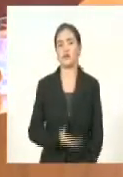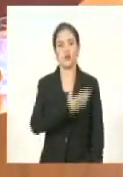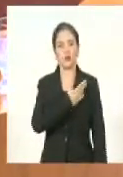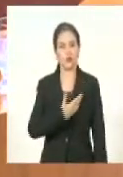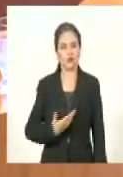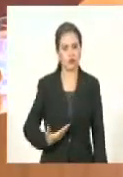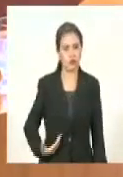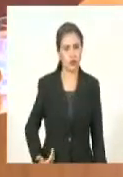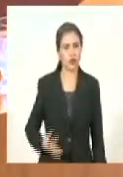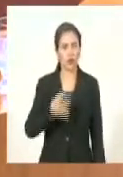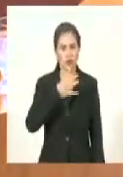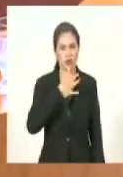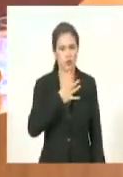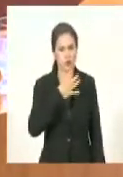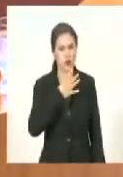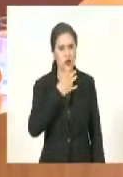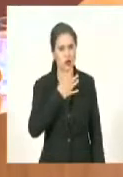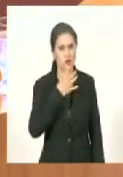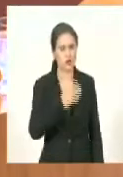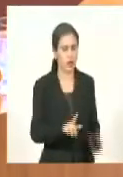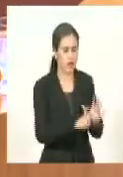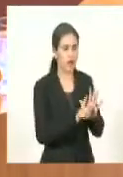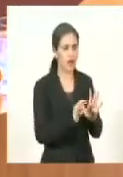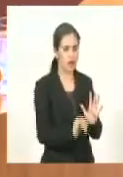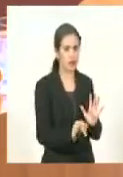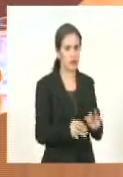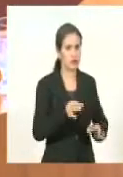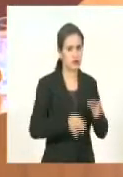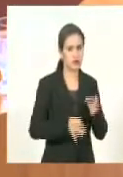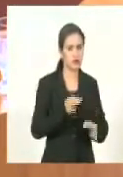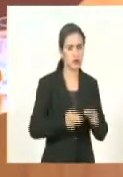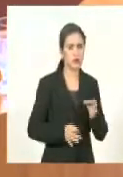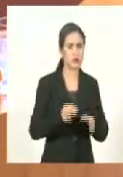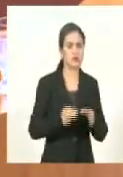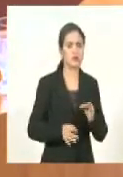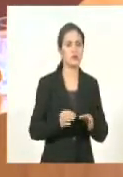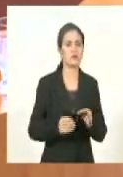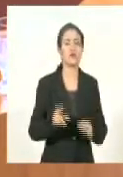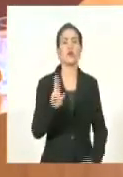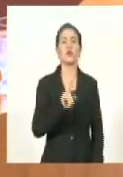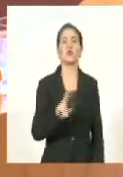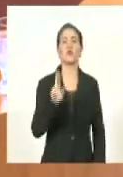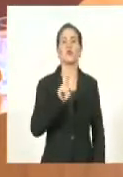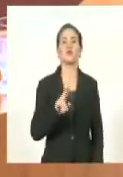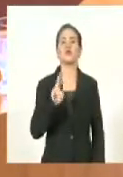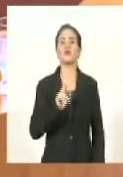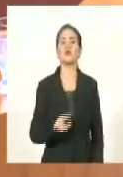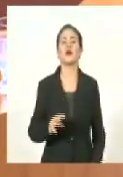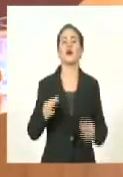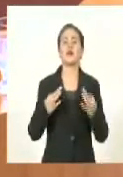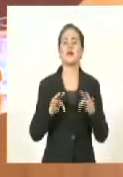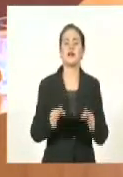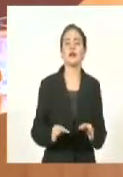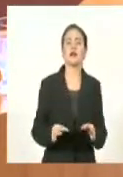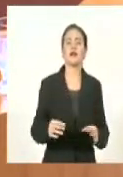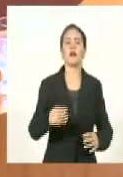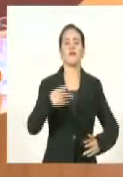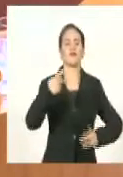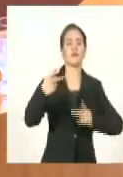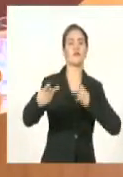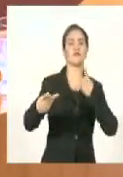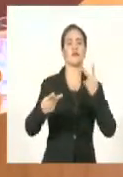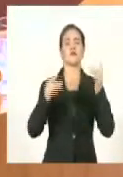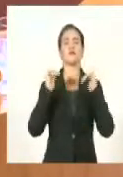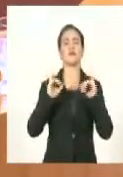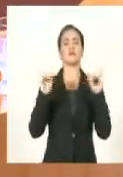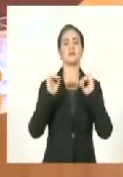de técnicas retóricas que confiscam para ele a moralidade, negando aos adversários políticos